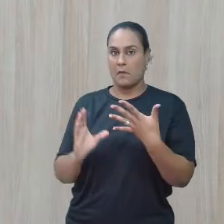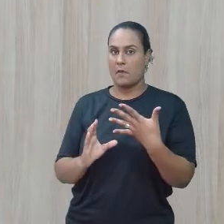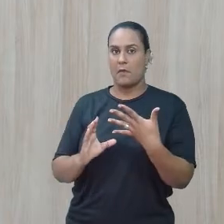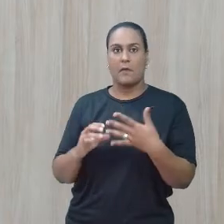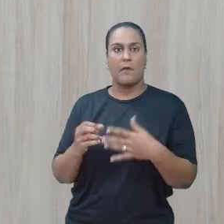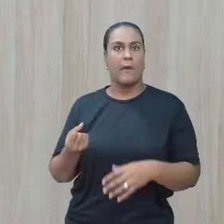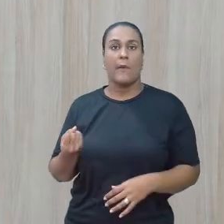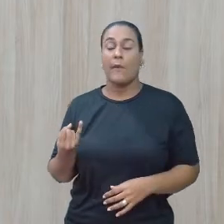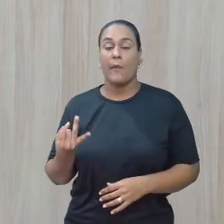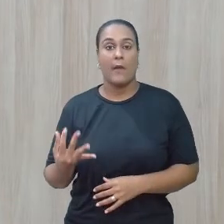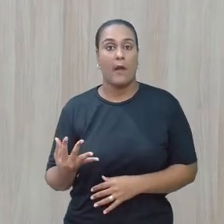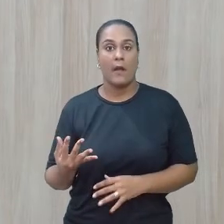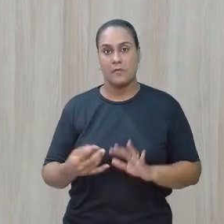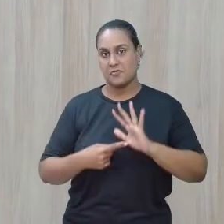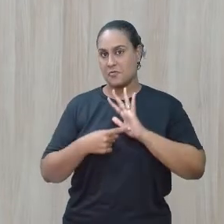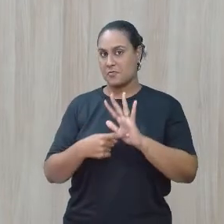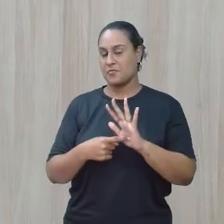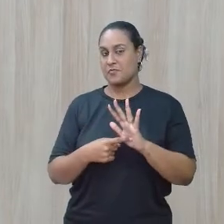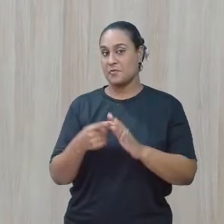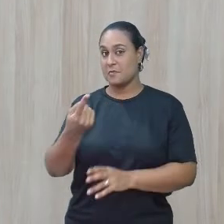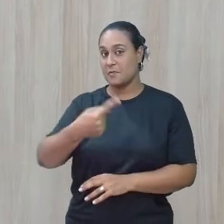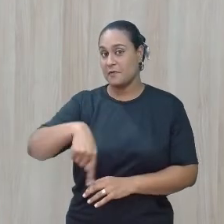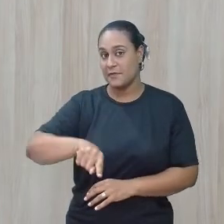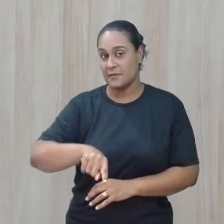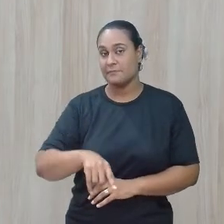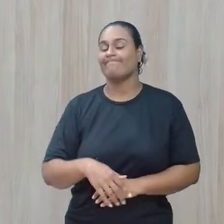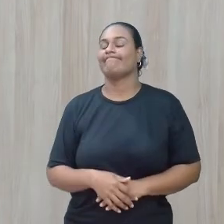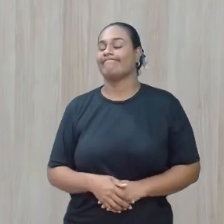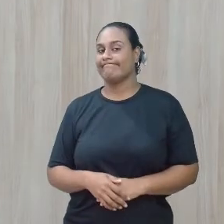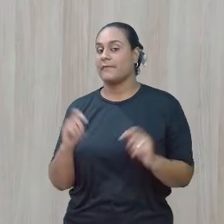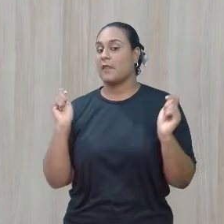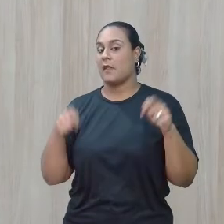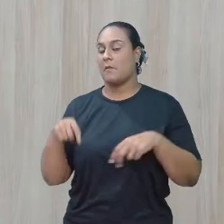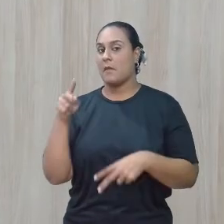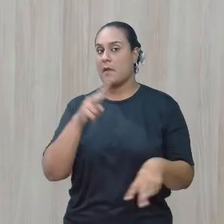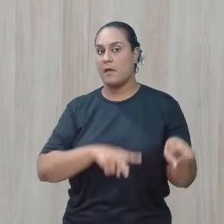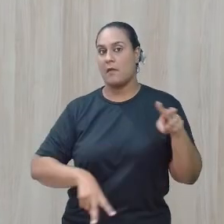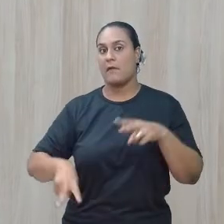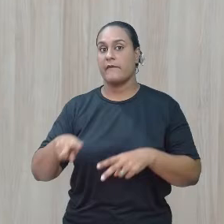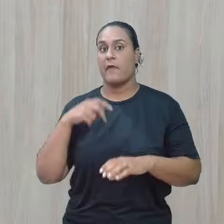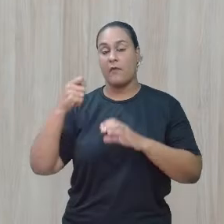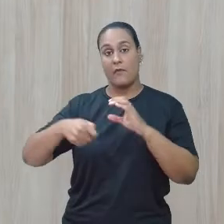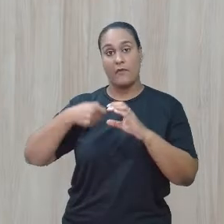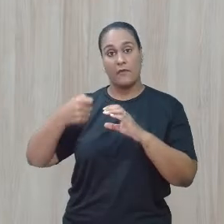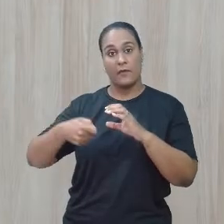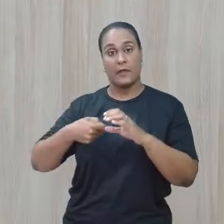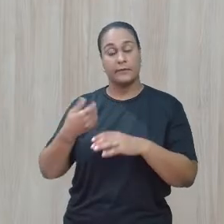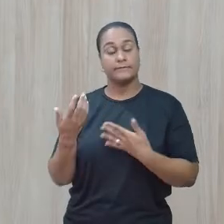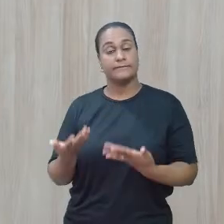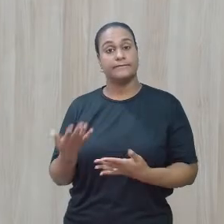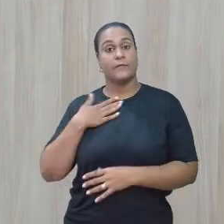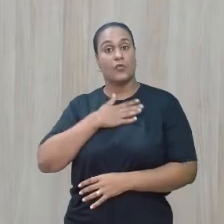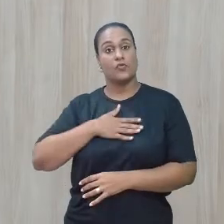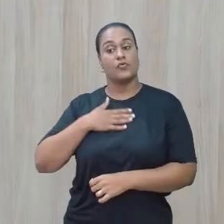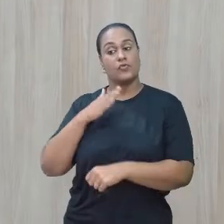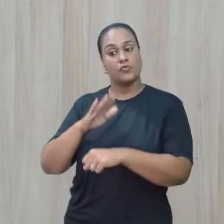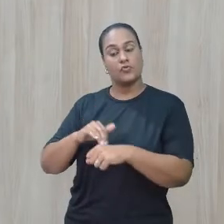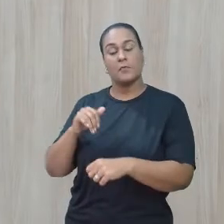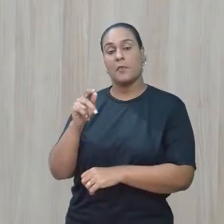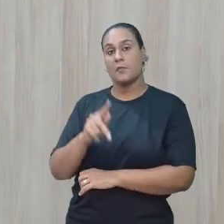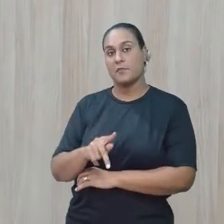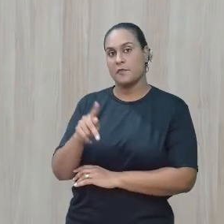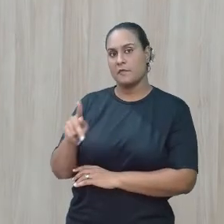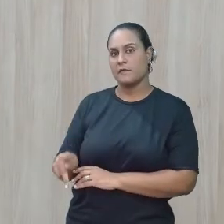Quais foram esses fenômenos aí que a gente pode observar diante desses vídeos. Aí eu gostaria de chamar aqui o professor